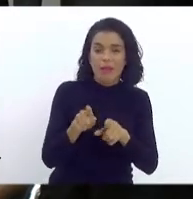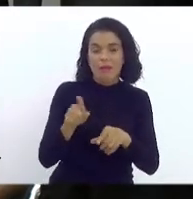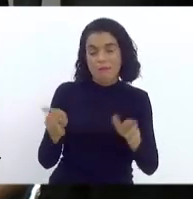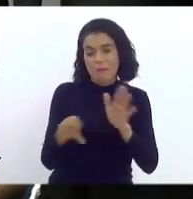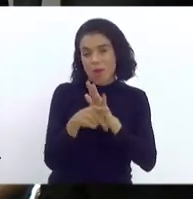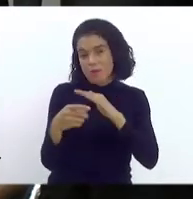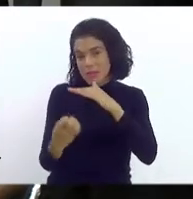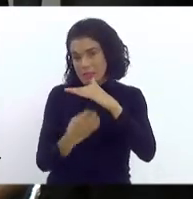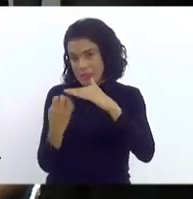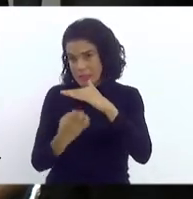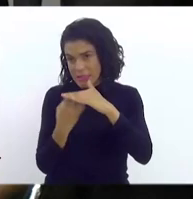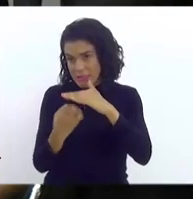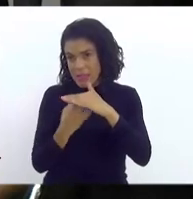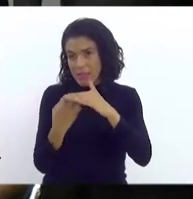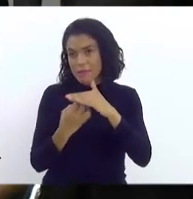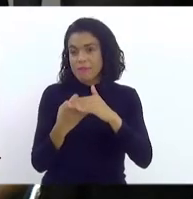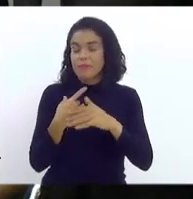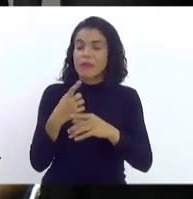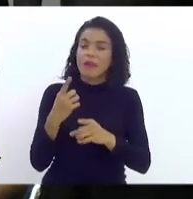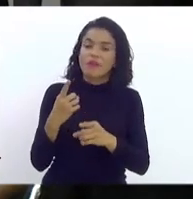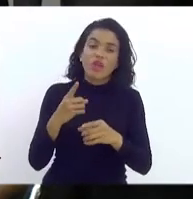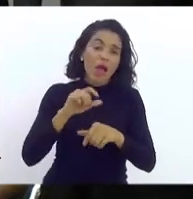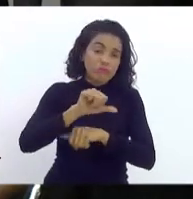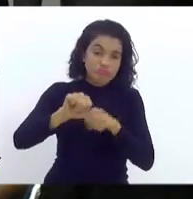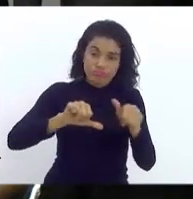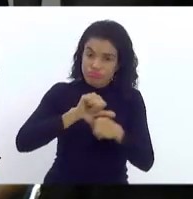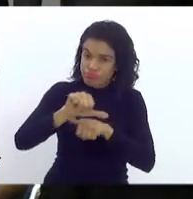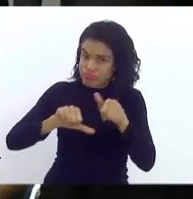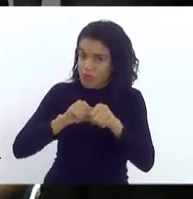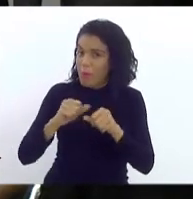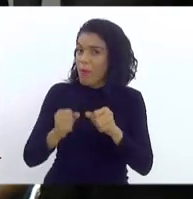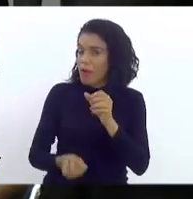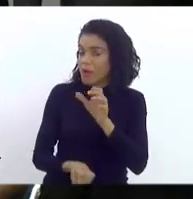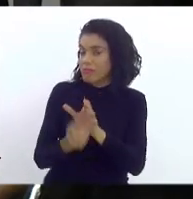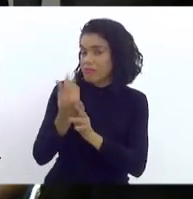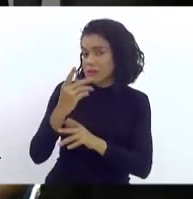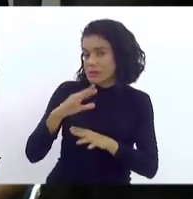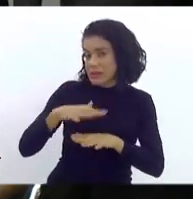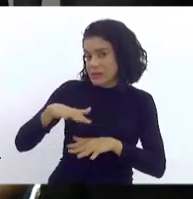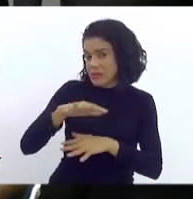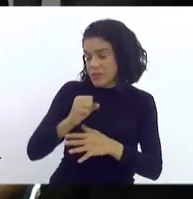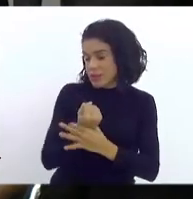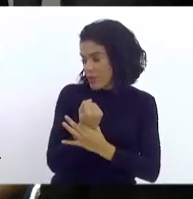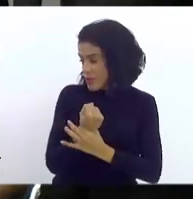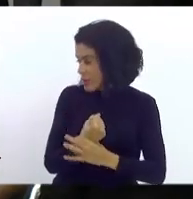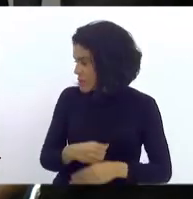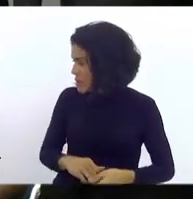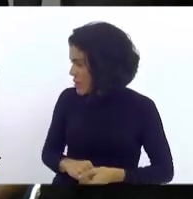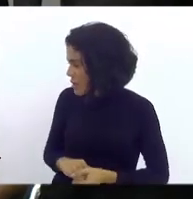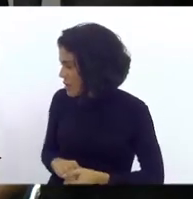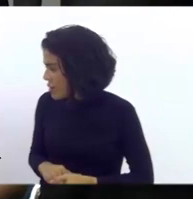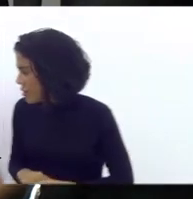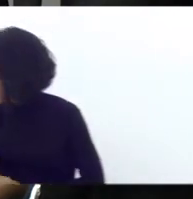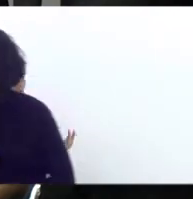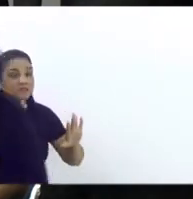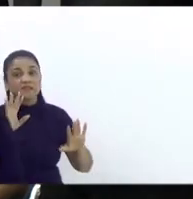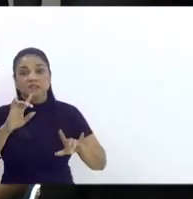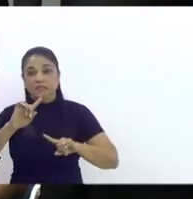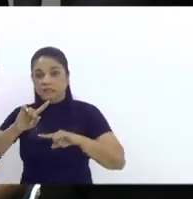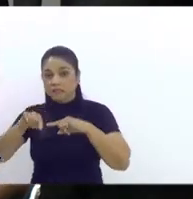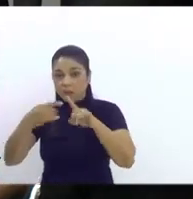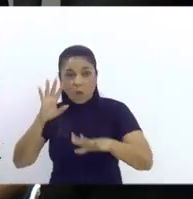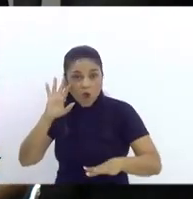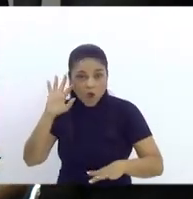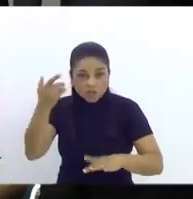companhia em que ele se encontra de forma manipulada e que pode gerar situações de segurança. E, depois de resolvida a situação